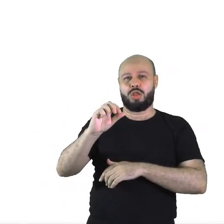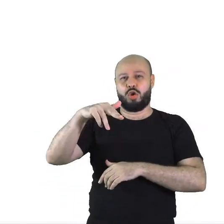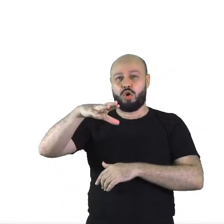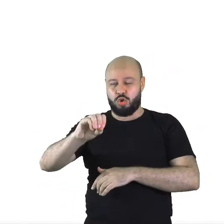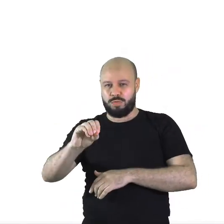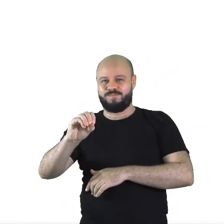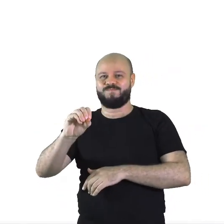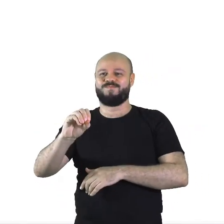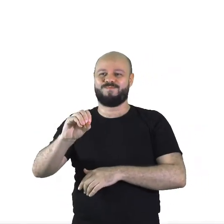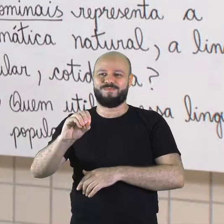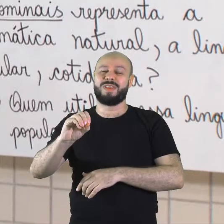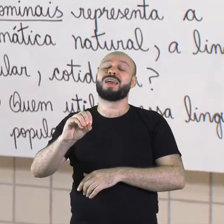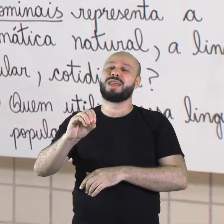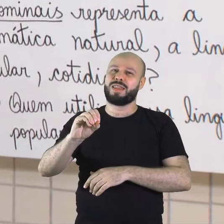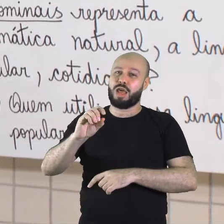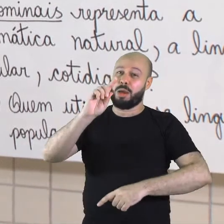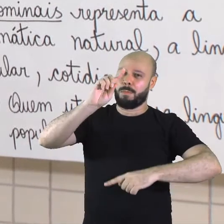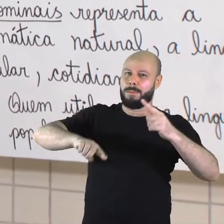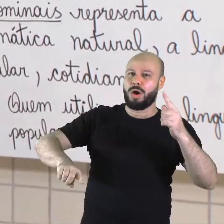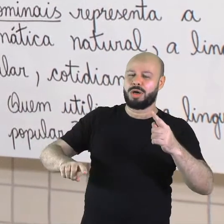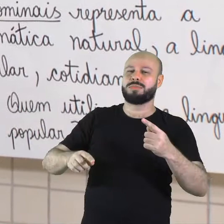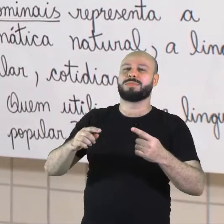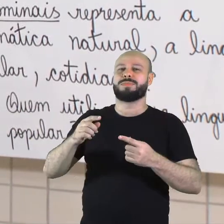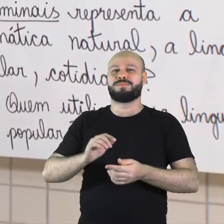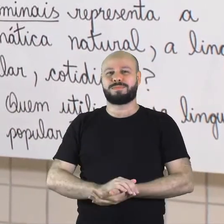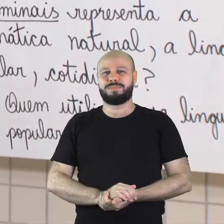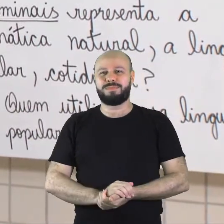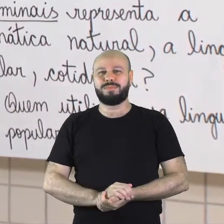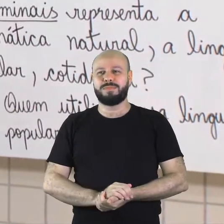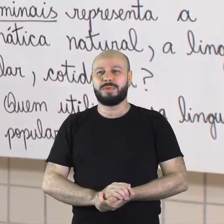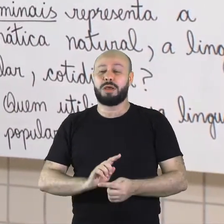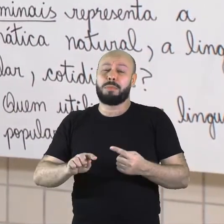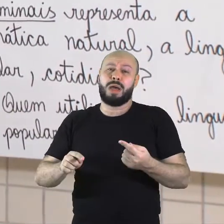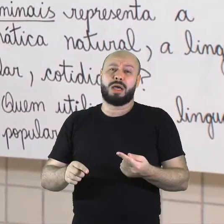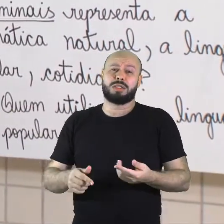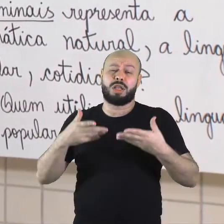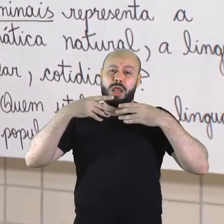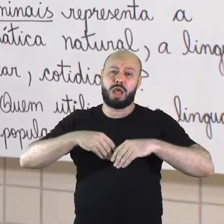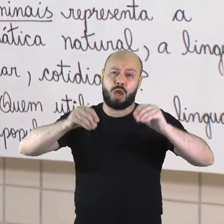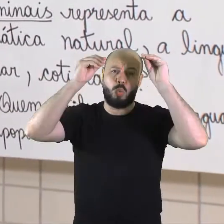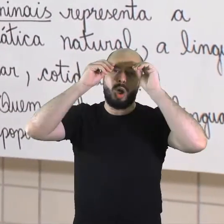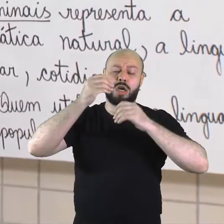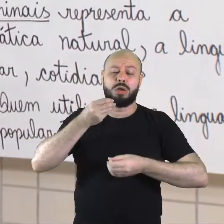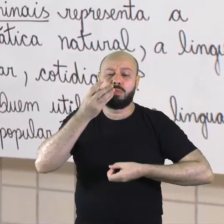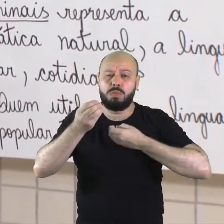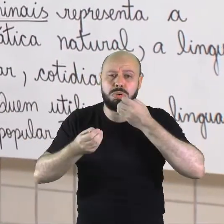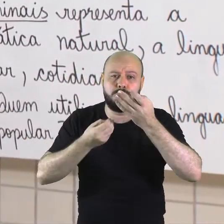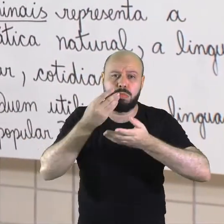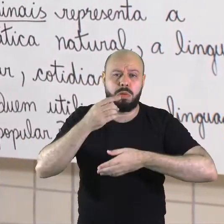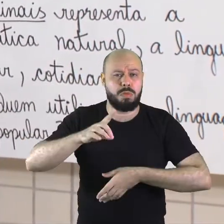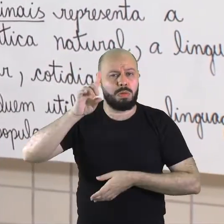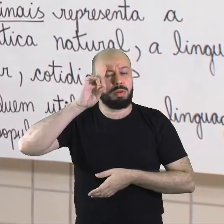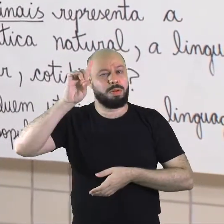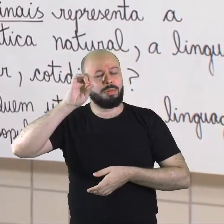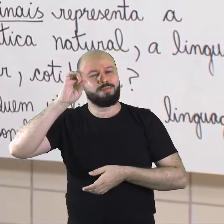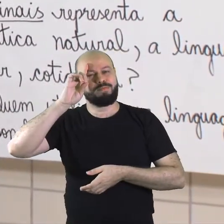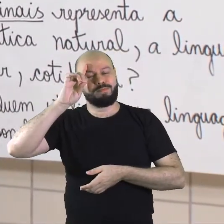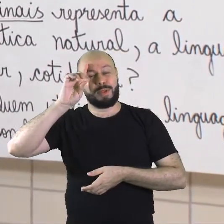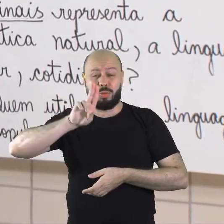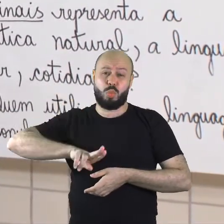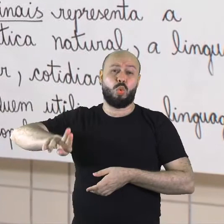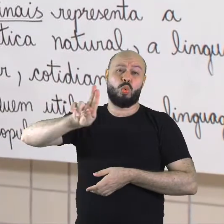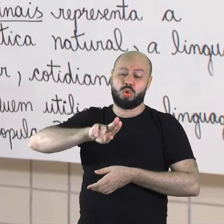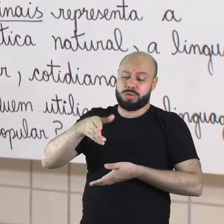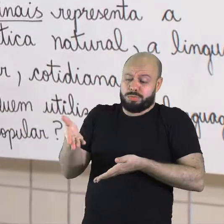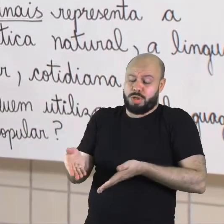tem essa proibição aí na questão. Só que a nossa linguagem oral, falada no dia a dia, é essa última,